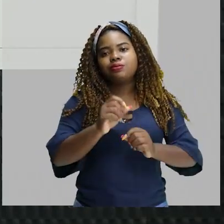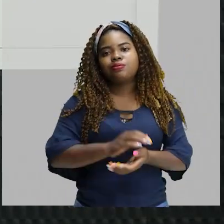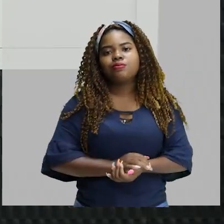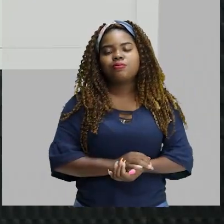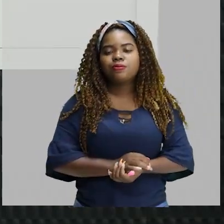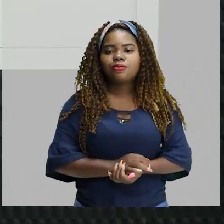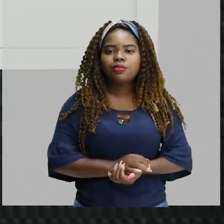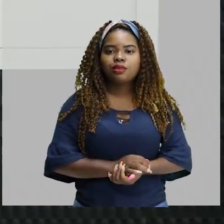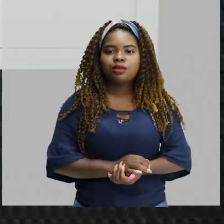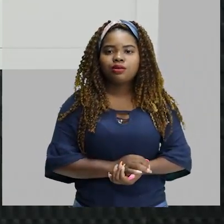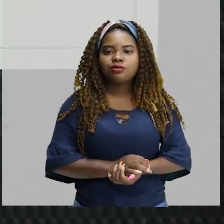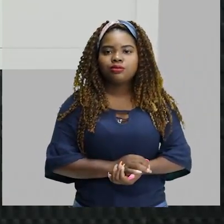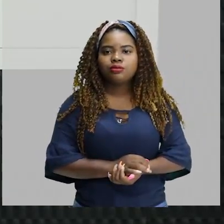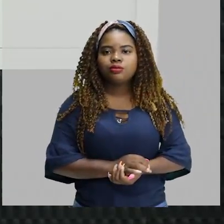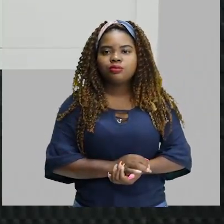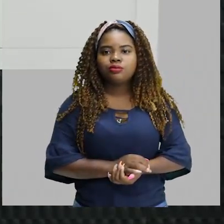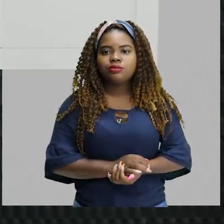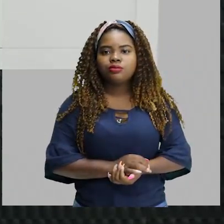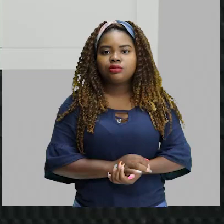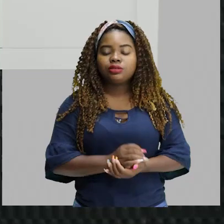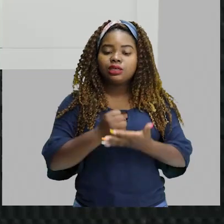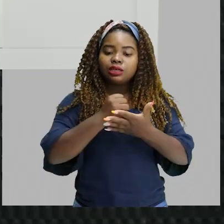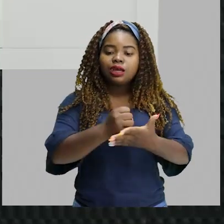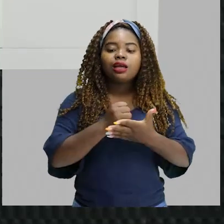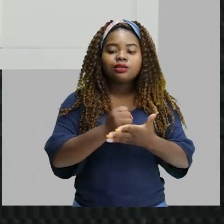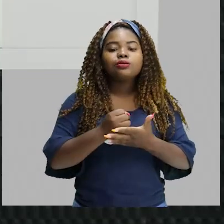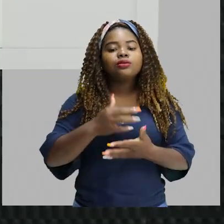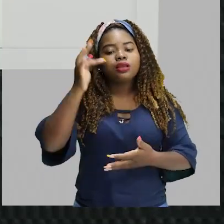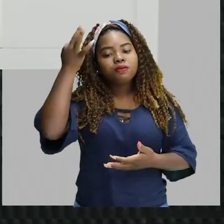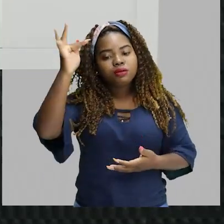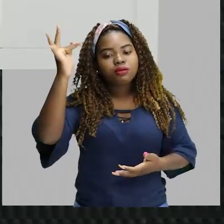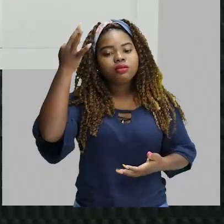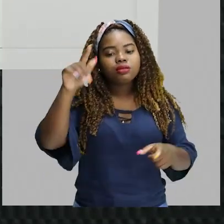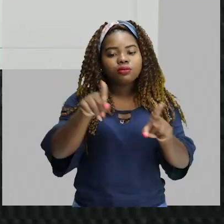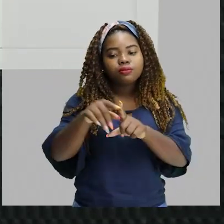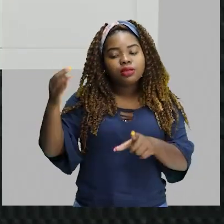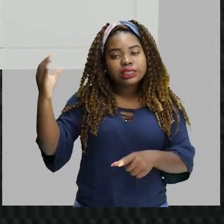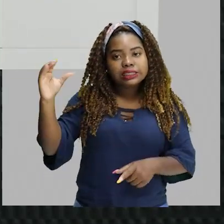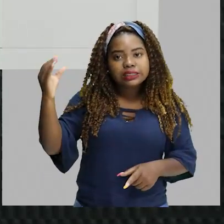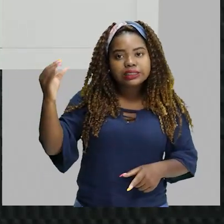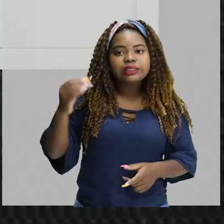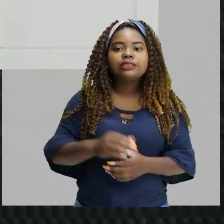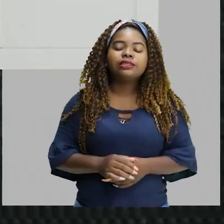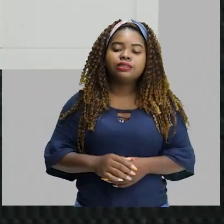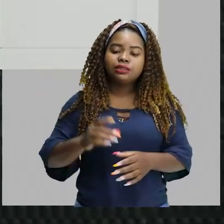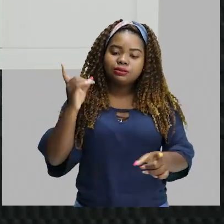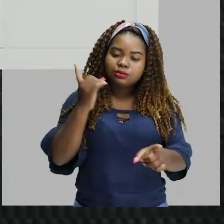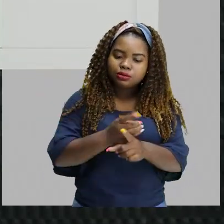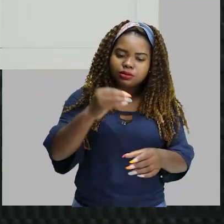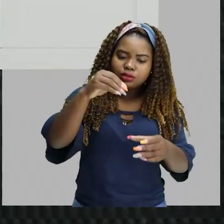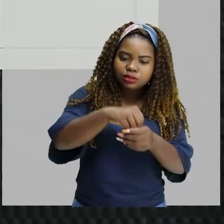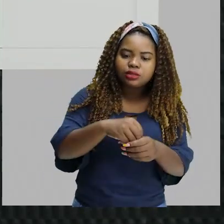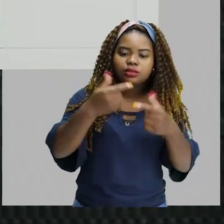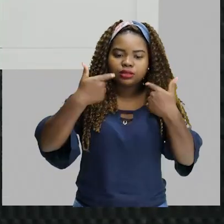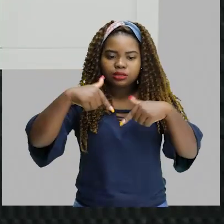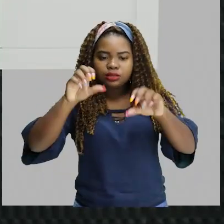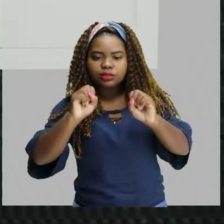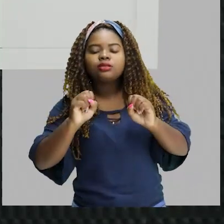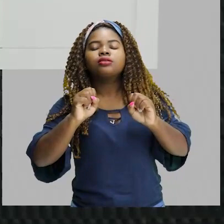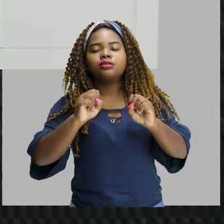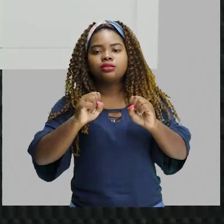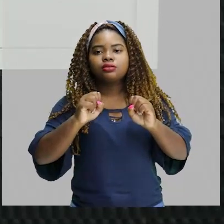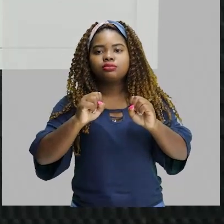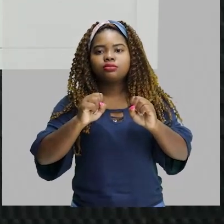qual não, para o sustento da filosofia e da ciência, vai encontrar dentro da sistematização da linguagem, ou seja, no